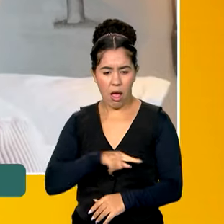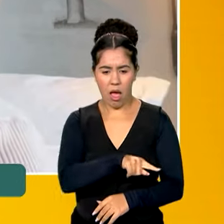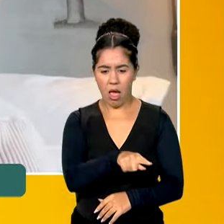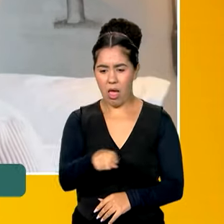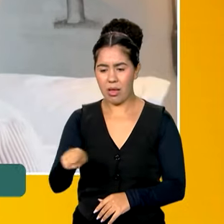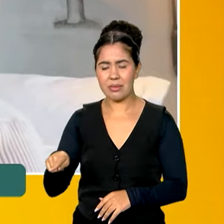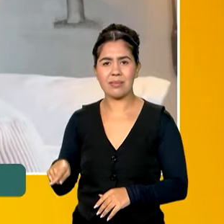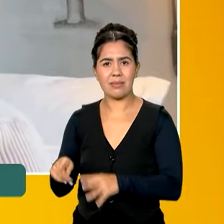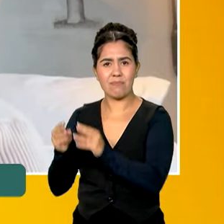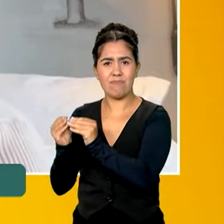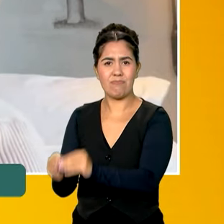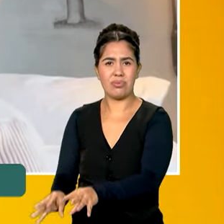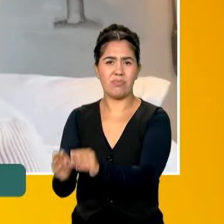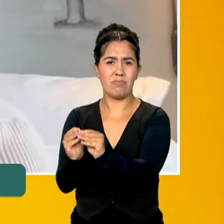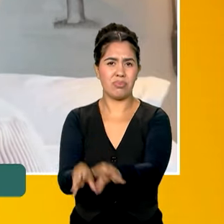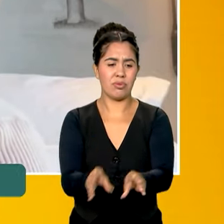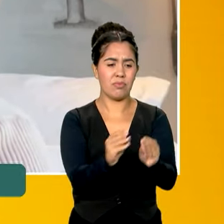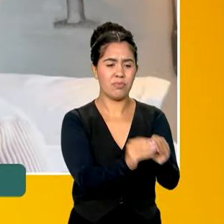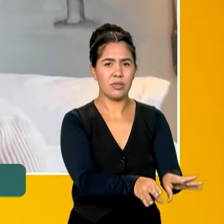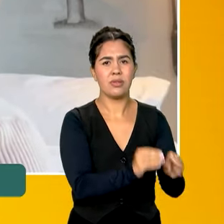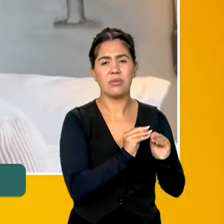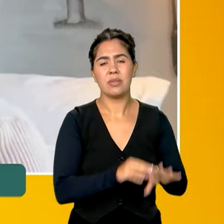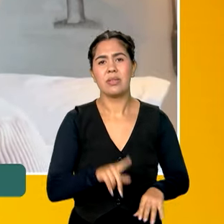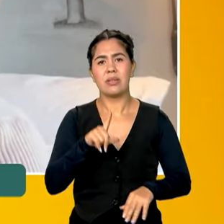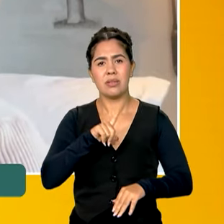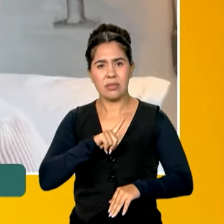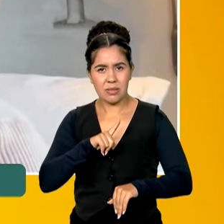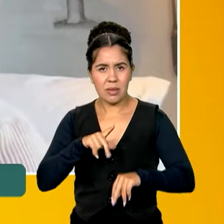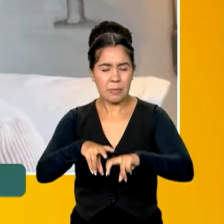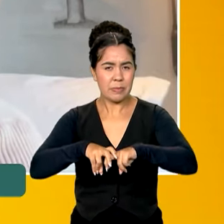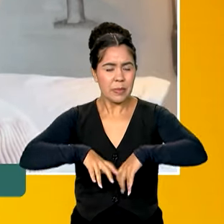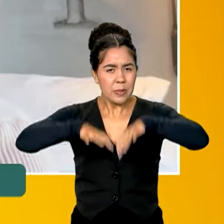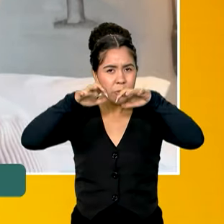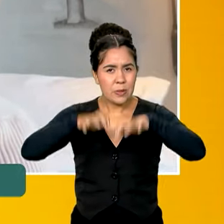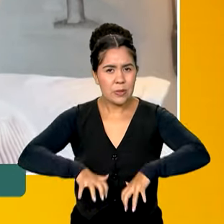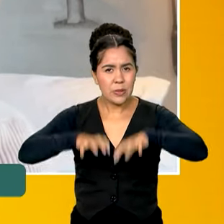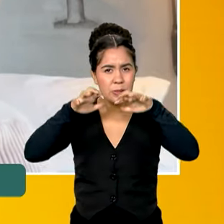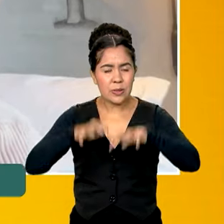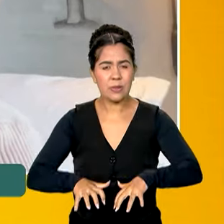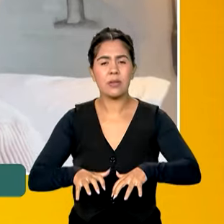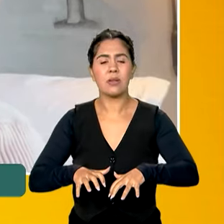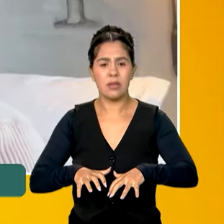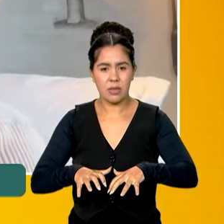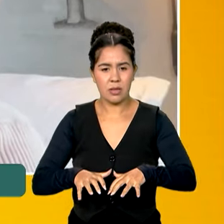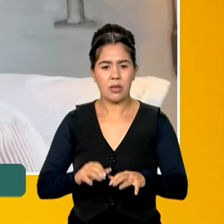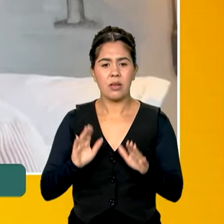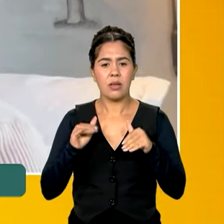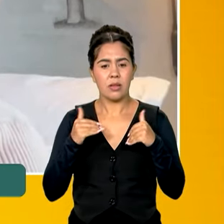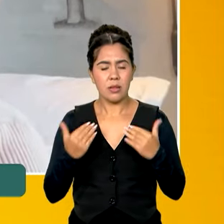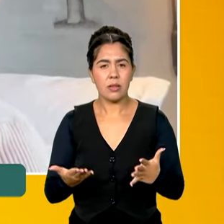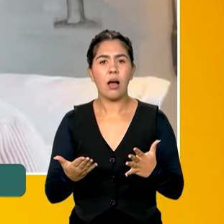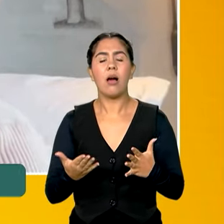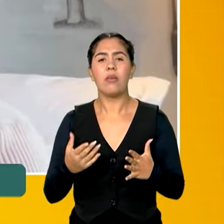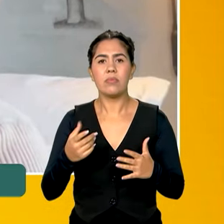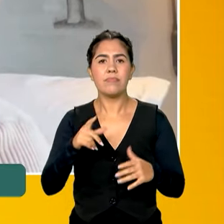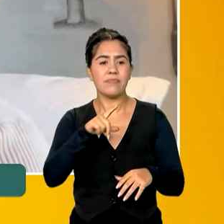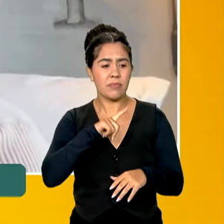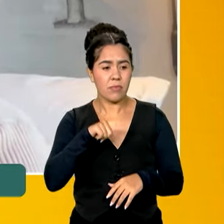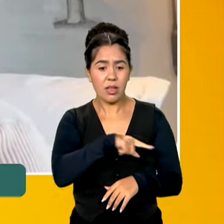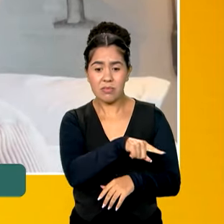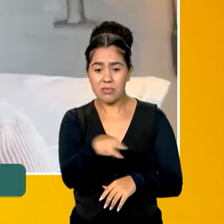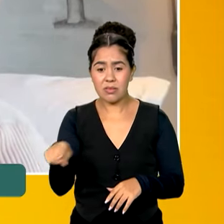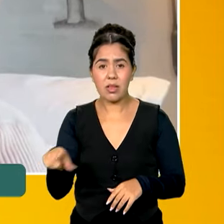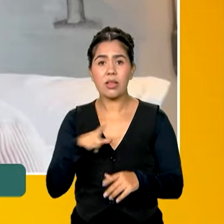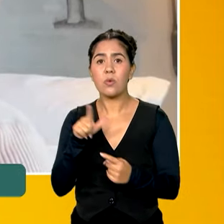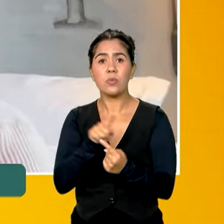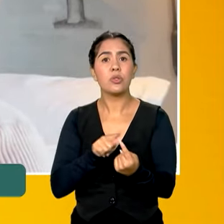bastante afetadas nesse contexto e custodiam um acervo que é estratégico para a promoção de políticas públicas e que